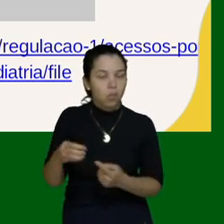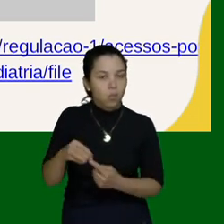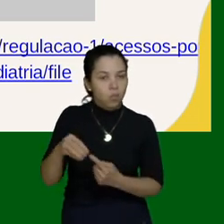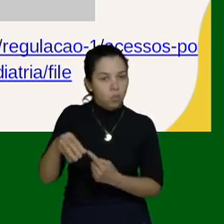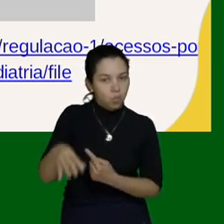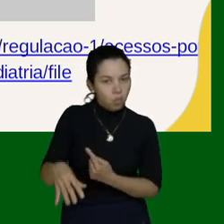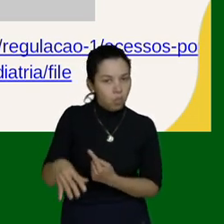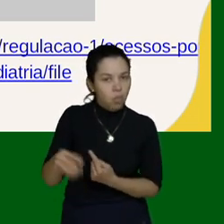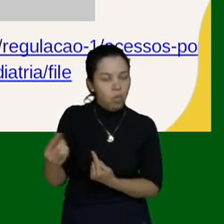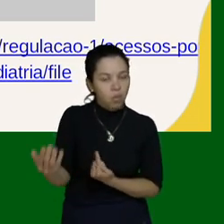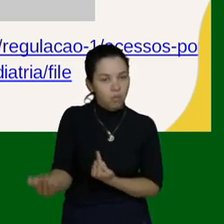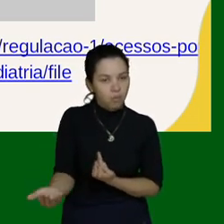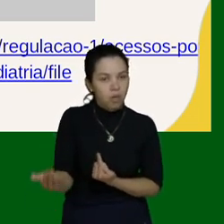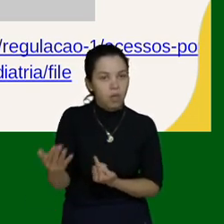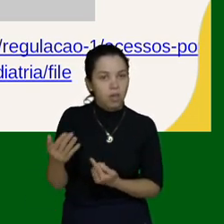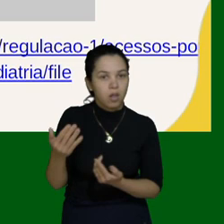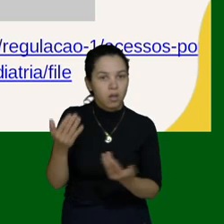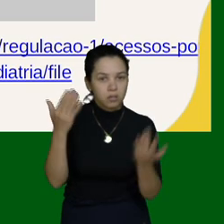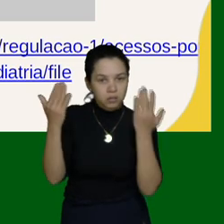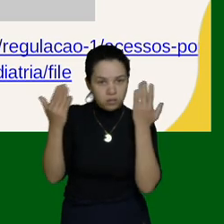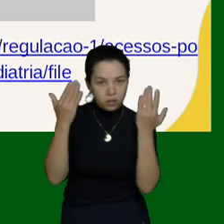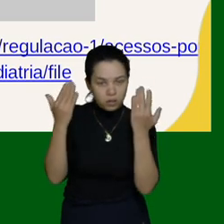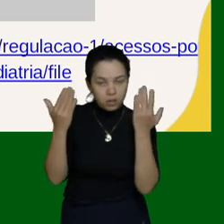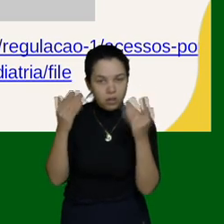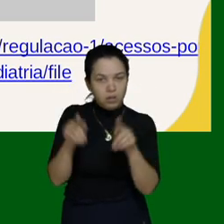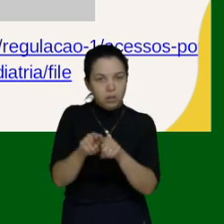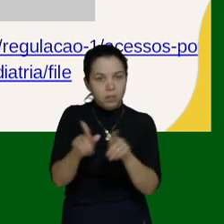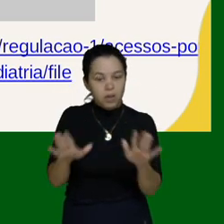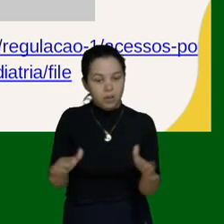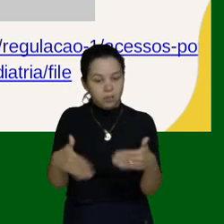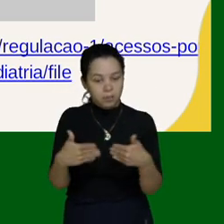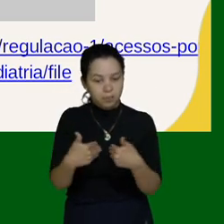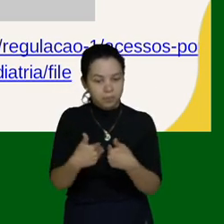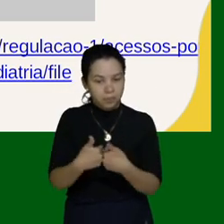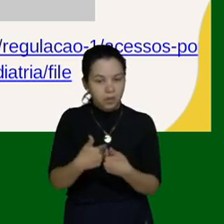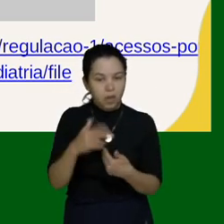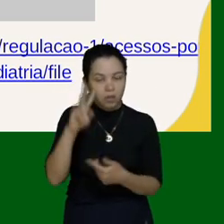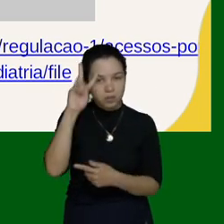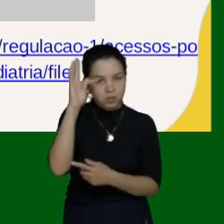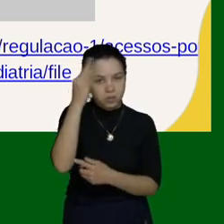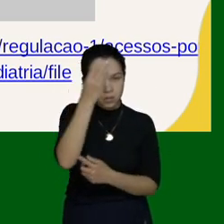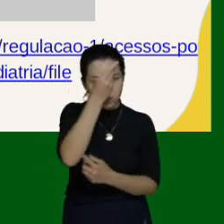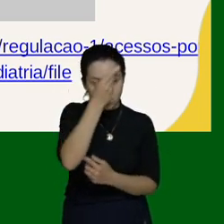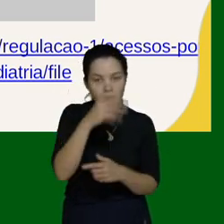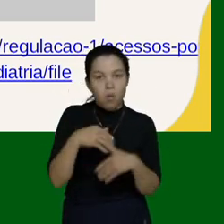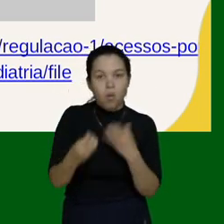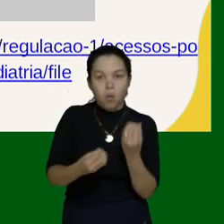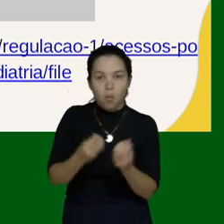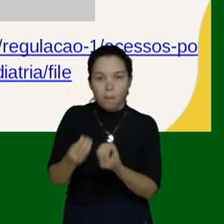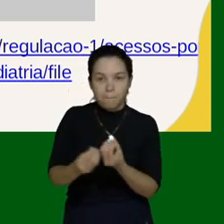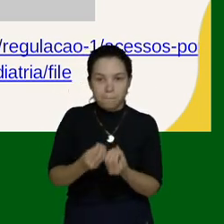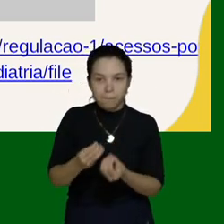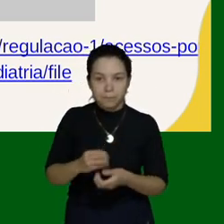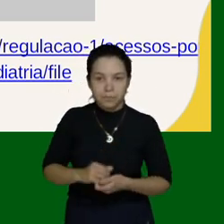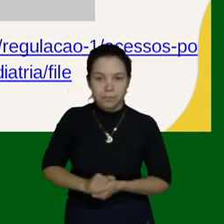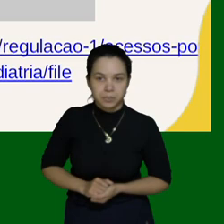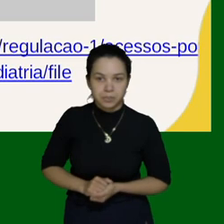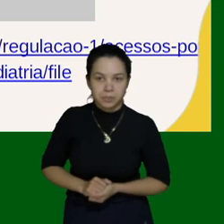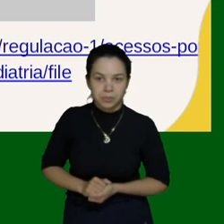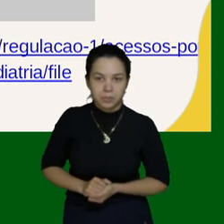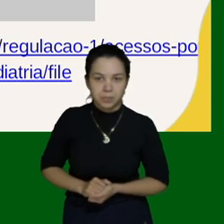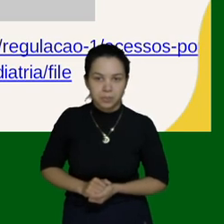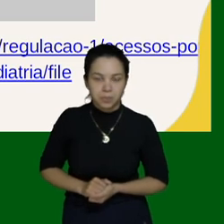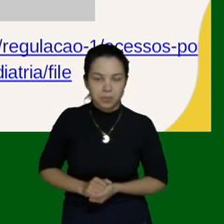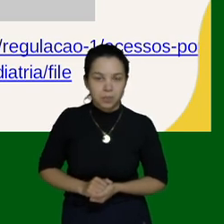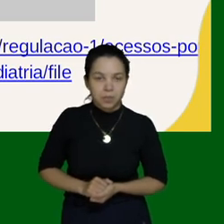como proceder nos casos de TDH os casos suspeitos de autismo o site do